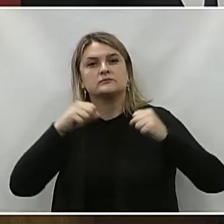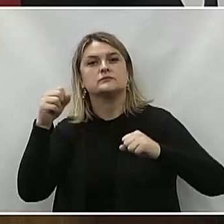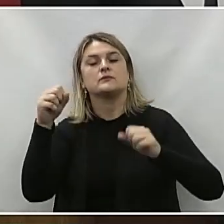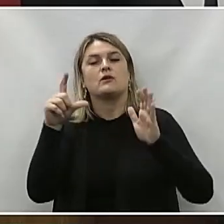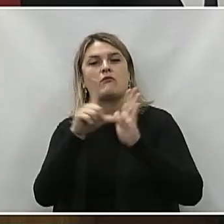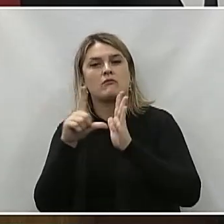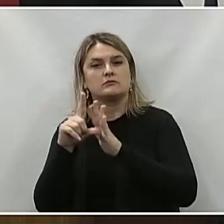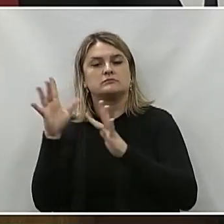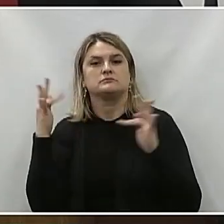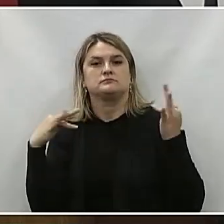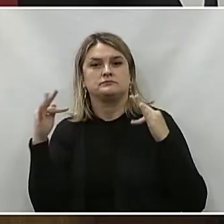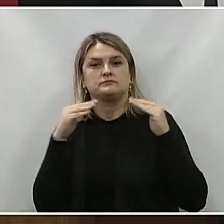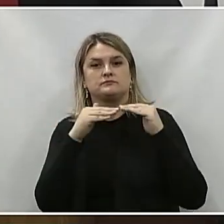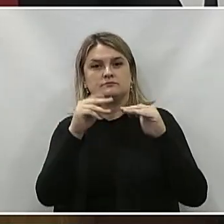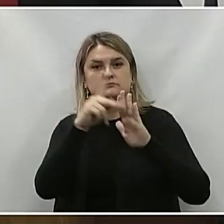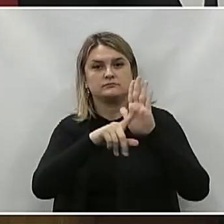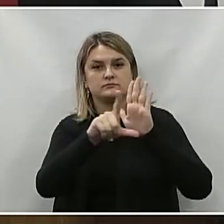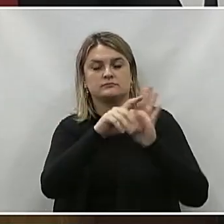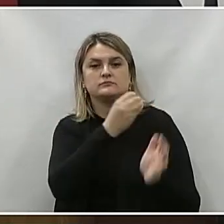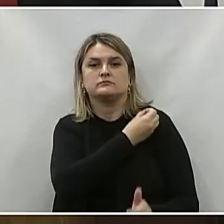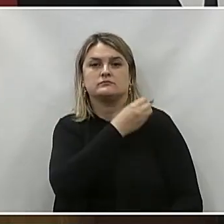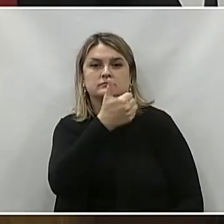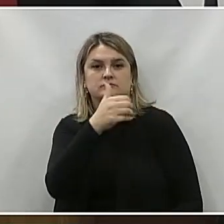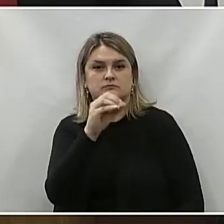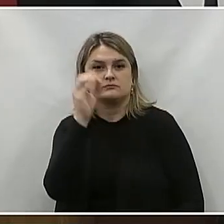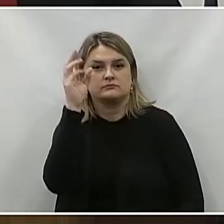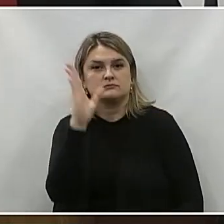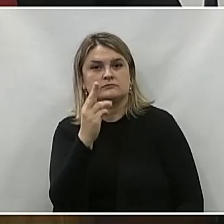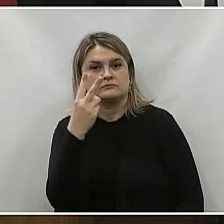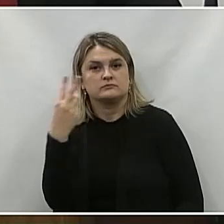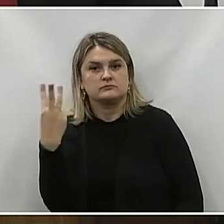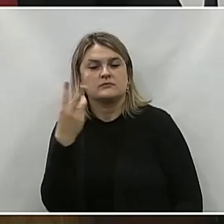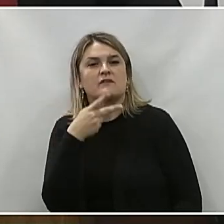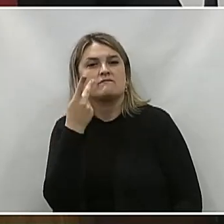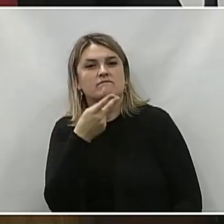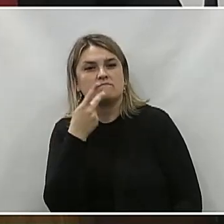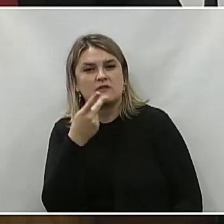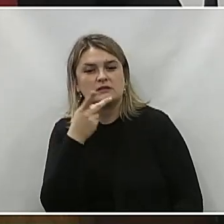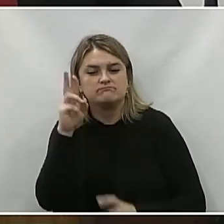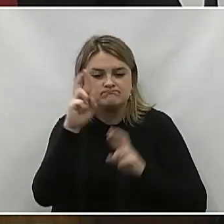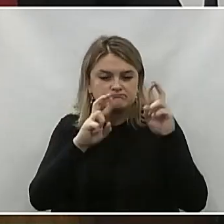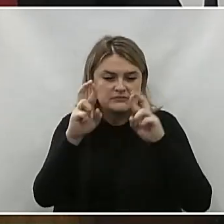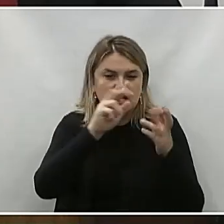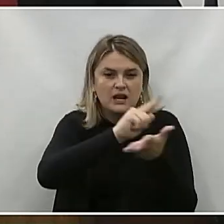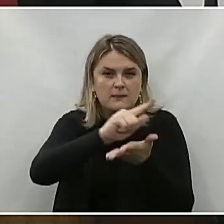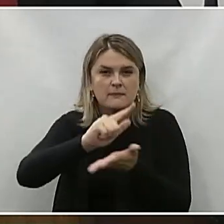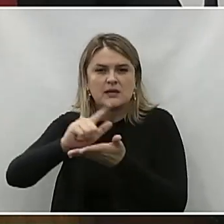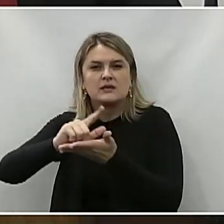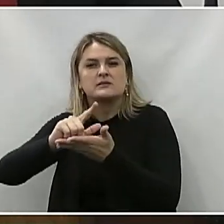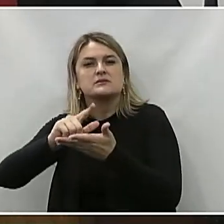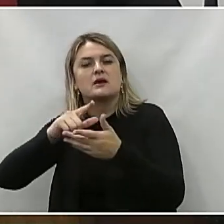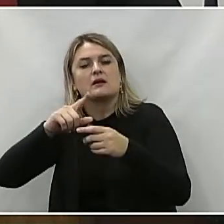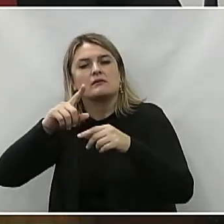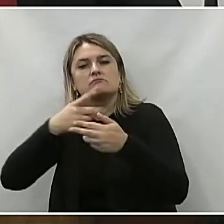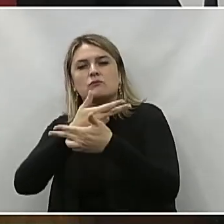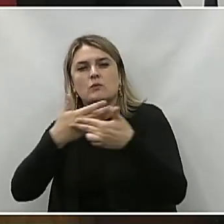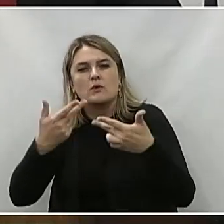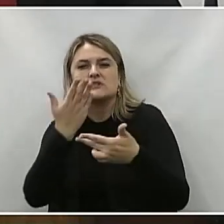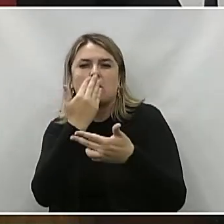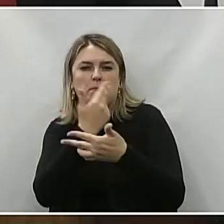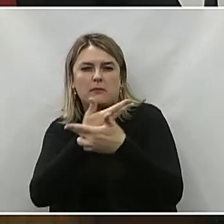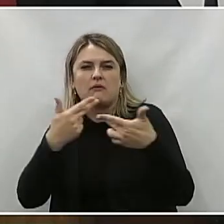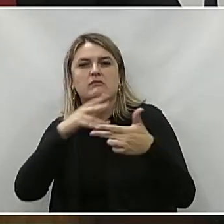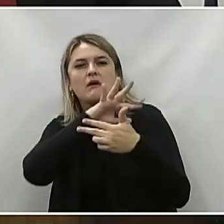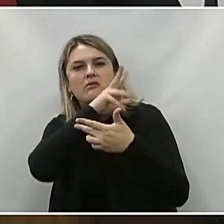Favorável Ao projeto de lei Ordinária Número 10 de 2023 Que dispõe Sobre a inspeção Sanitária Dos produtos De origem animal E